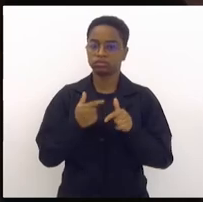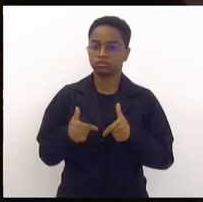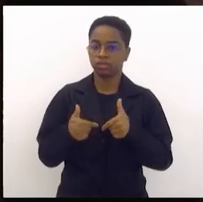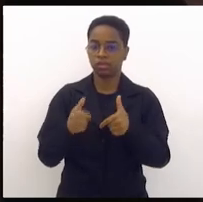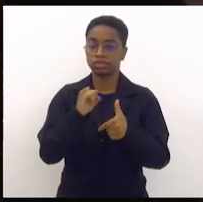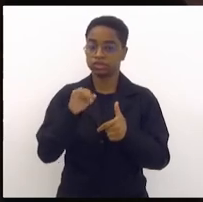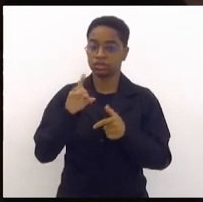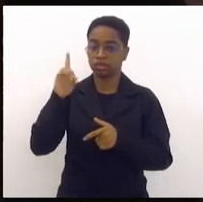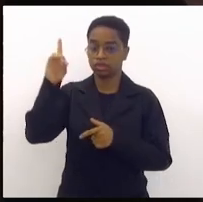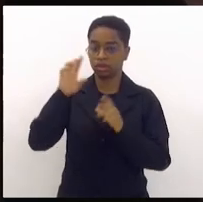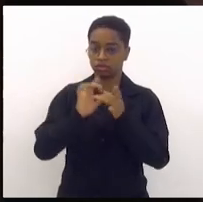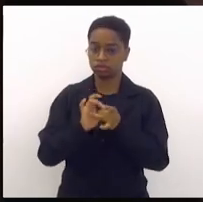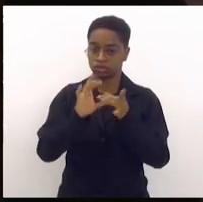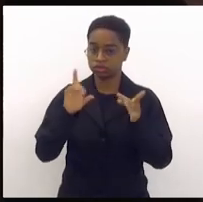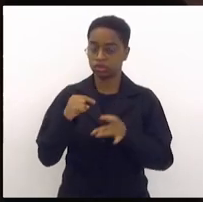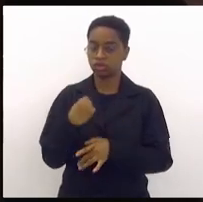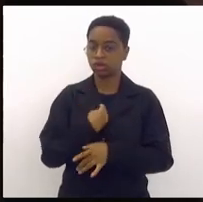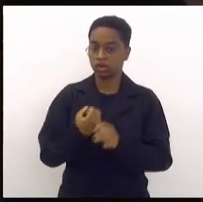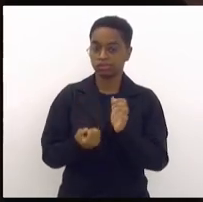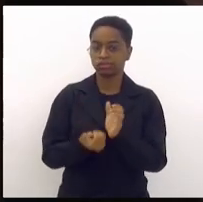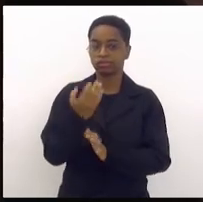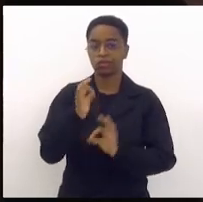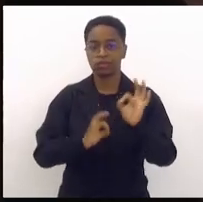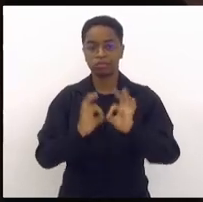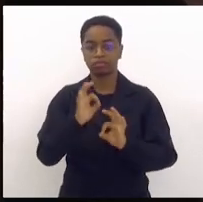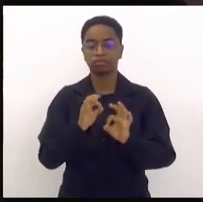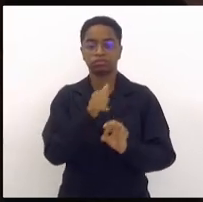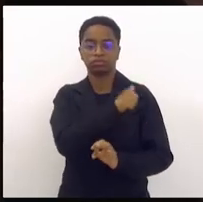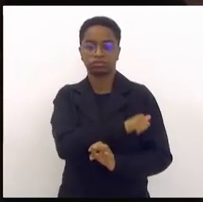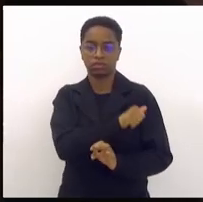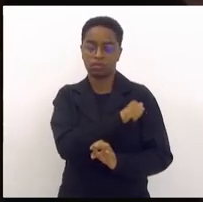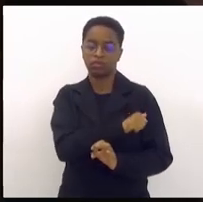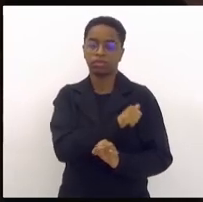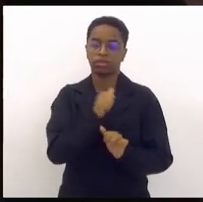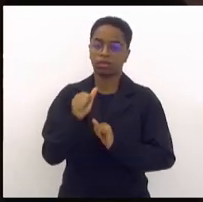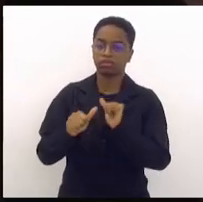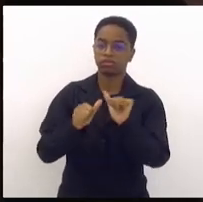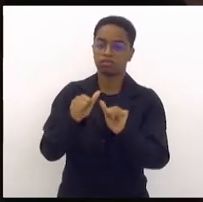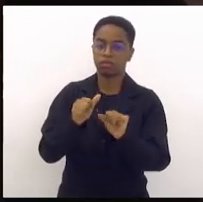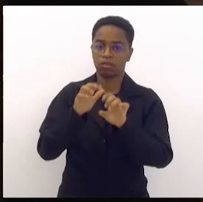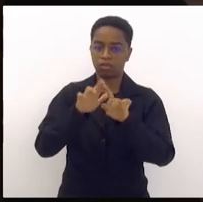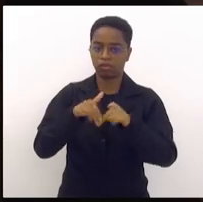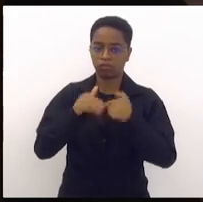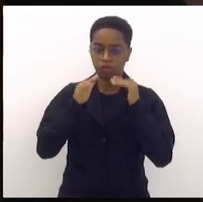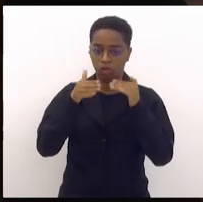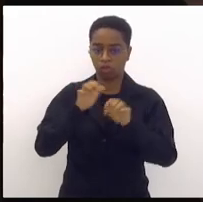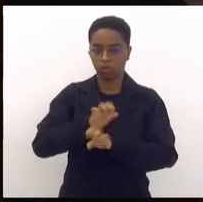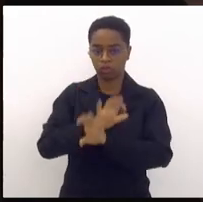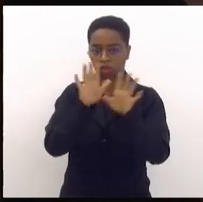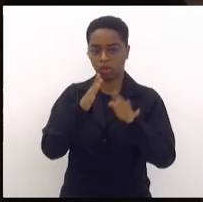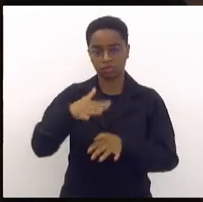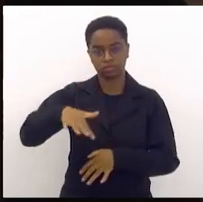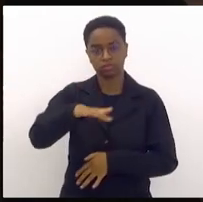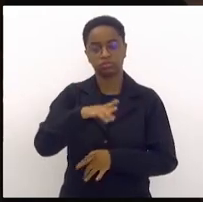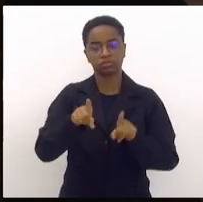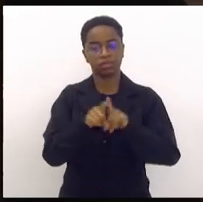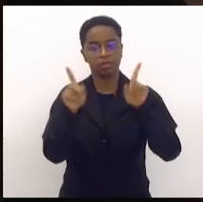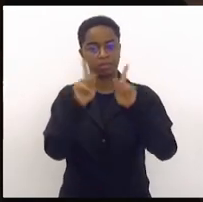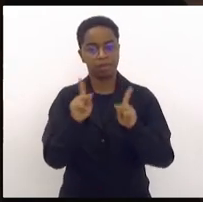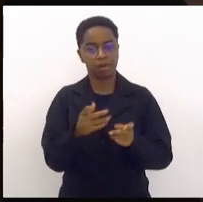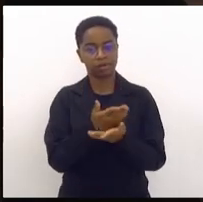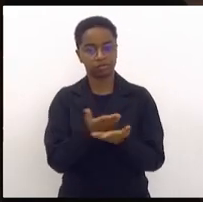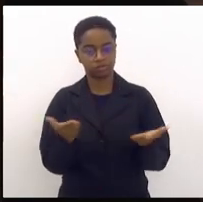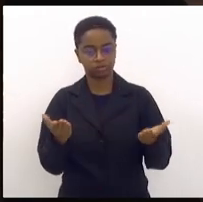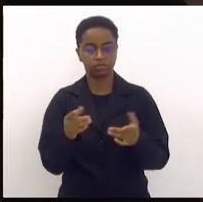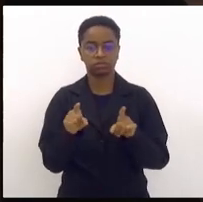Deus permitir, um Rio de Janeiro reedificado para a glória de todos, para a paz de todos